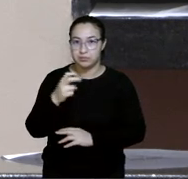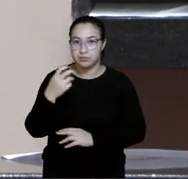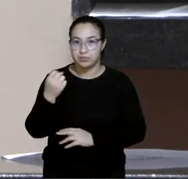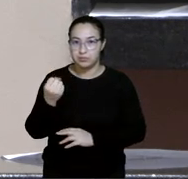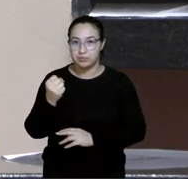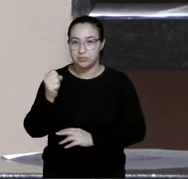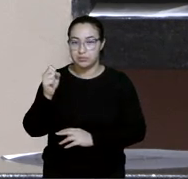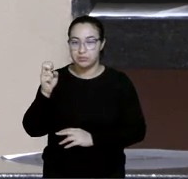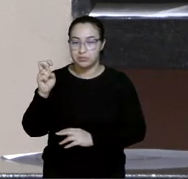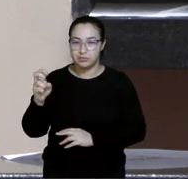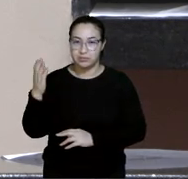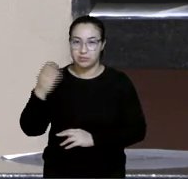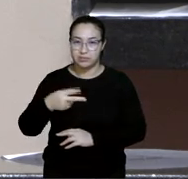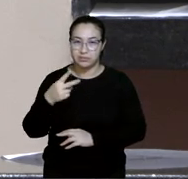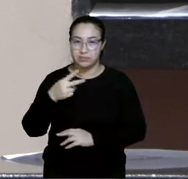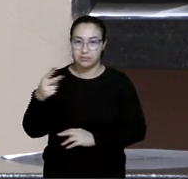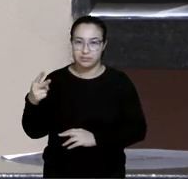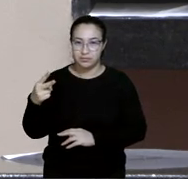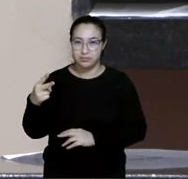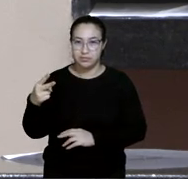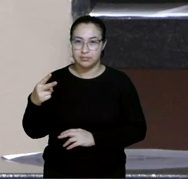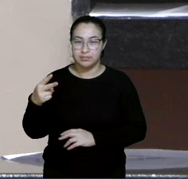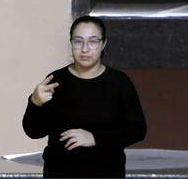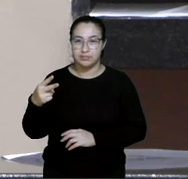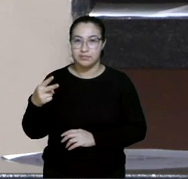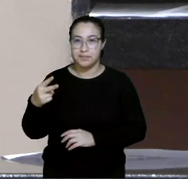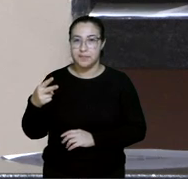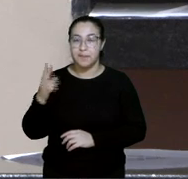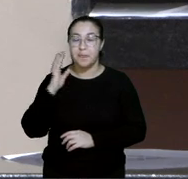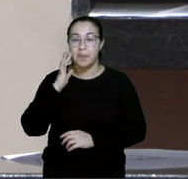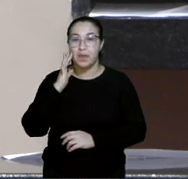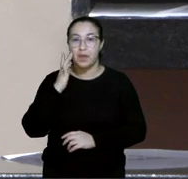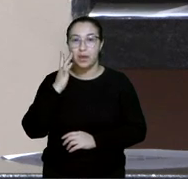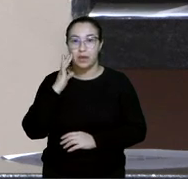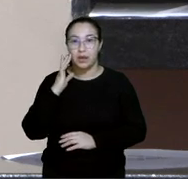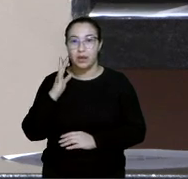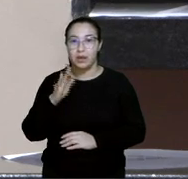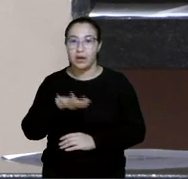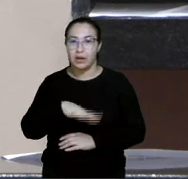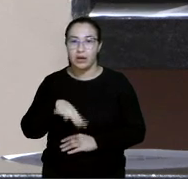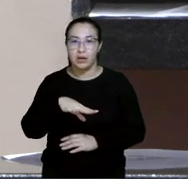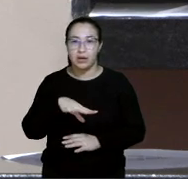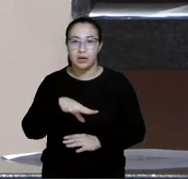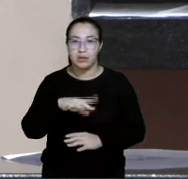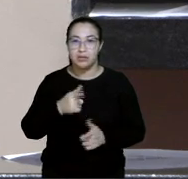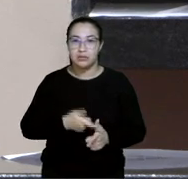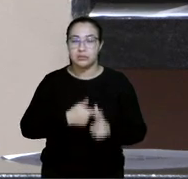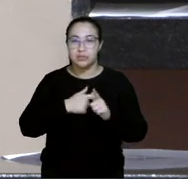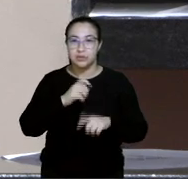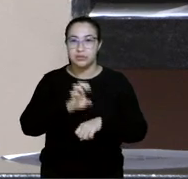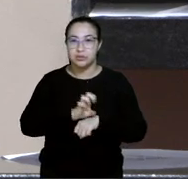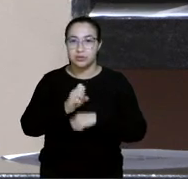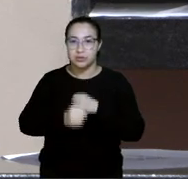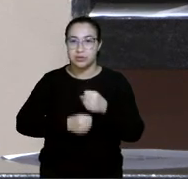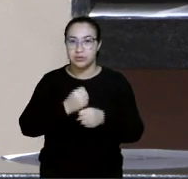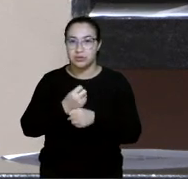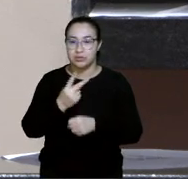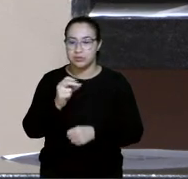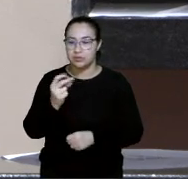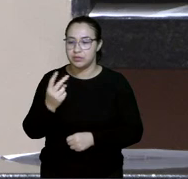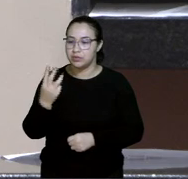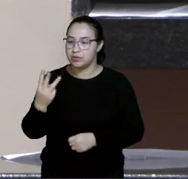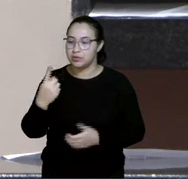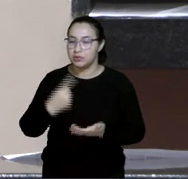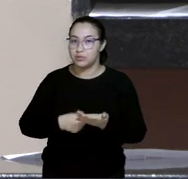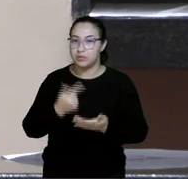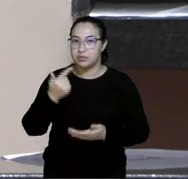18.585 de 2022, que estima a receita e fixa a despesa do Estado para o exercício financeiro de 2023 e estabelece outras